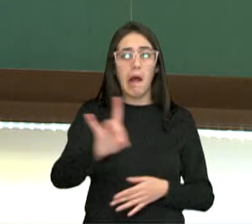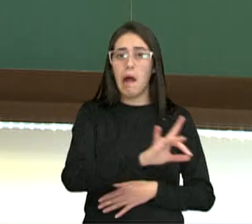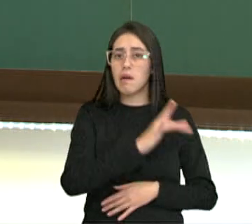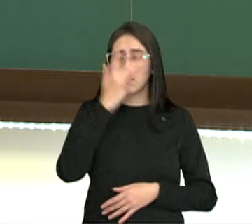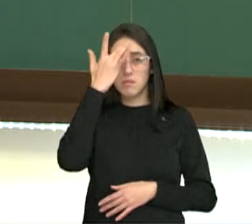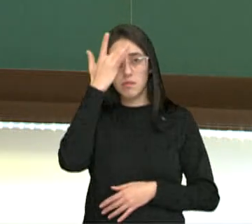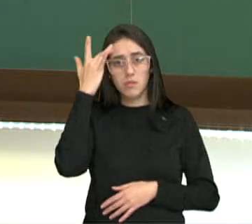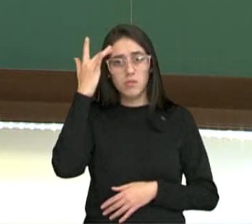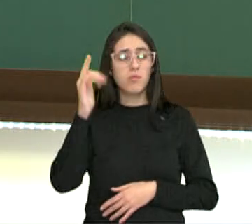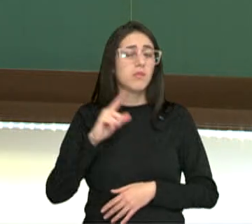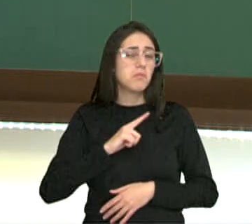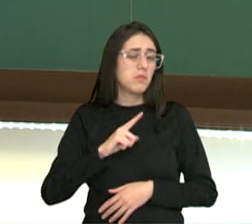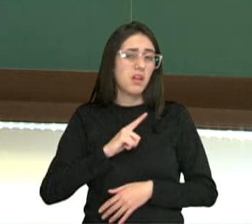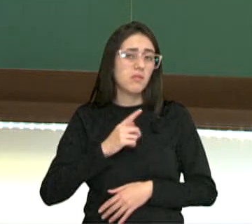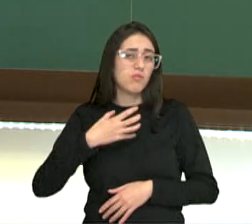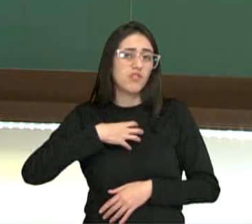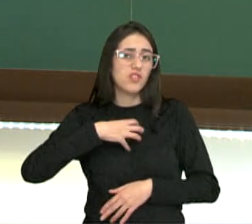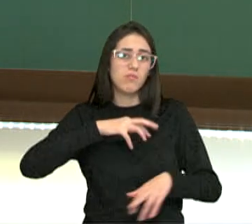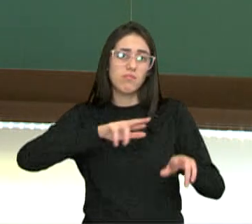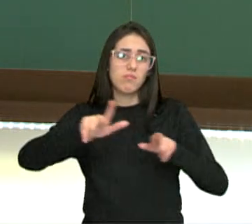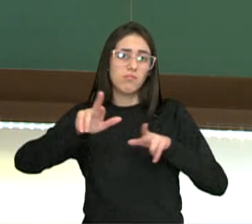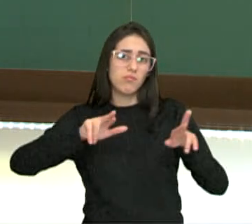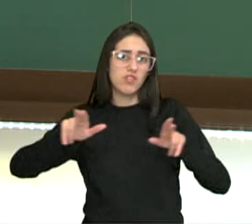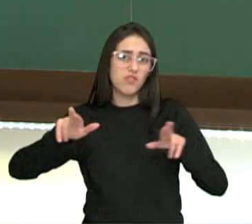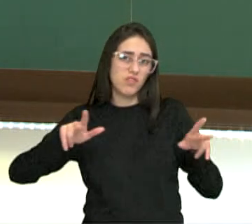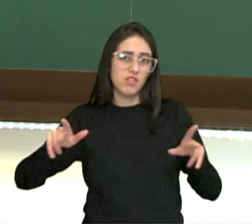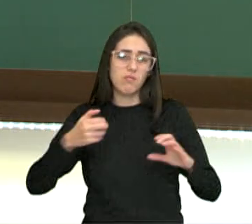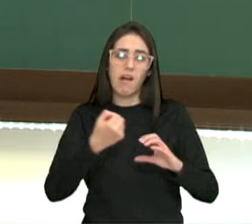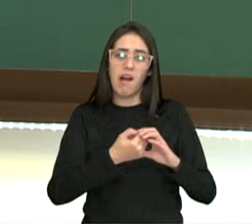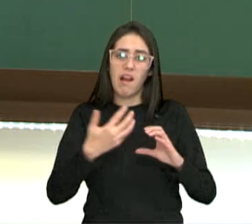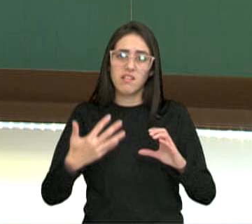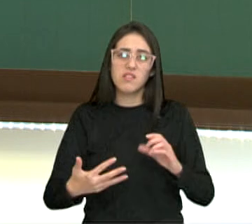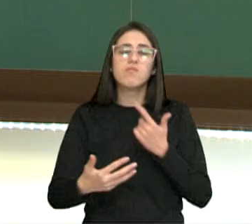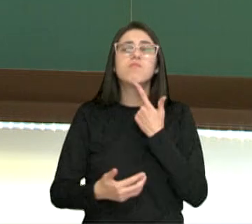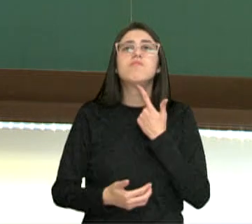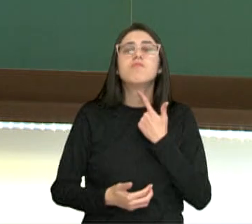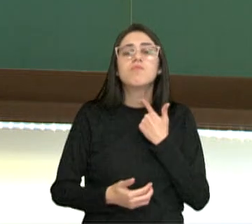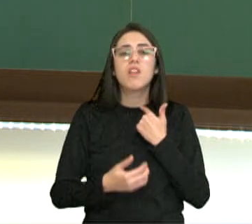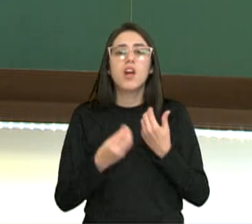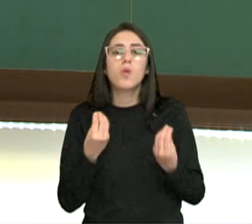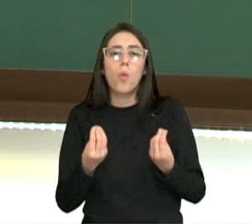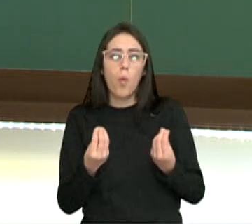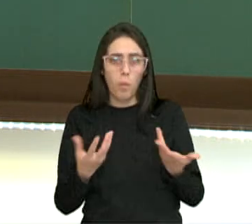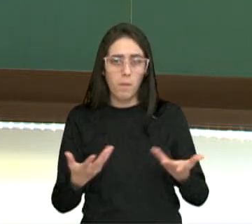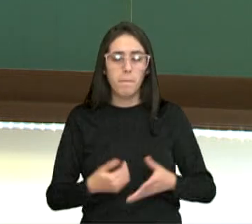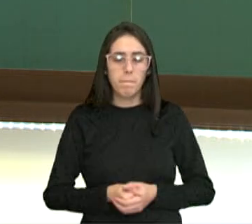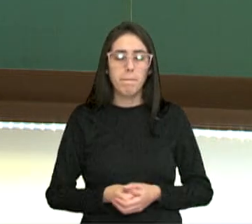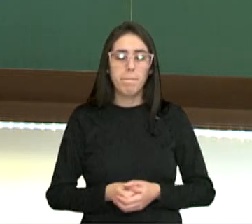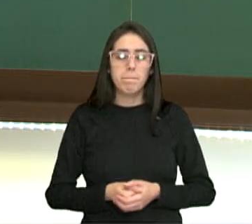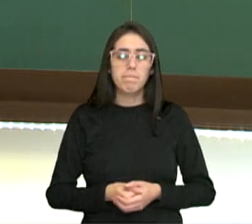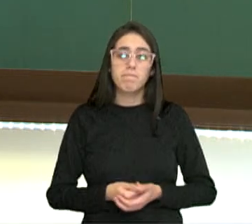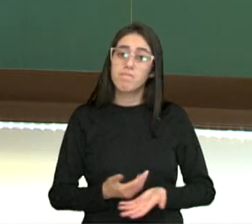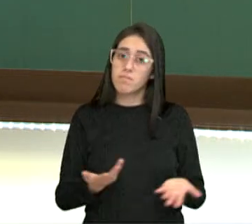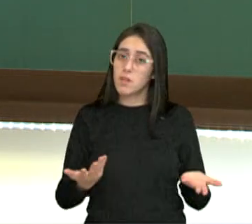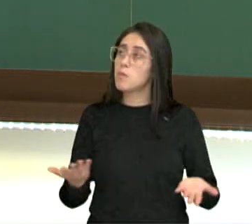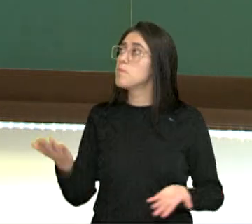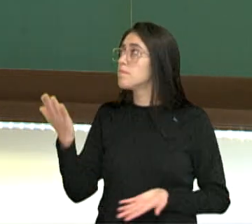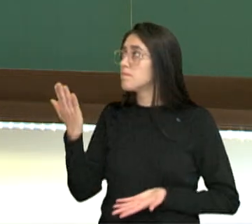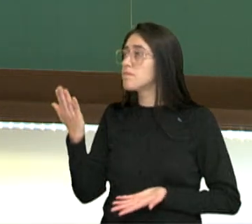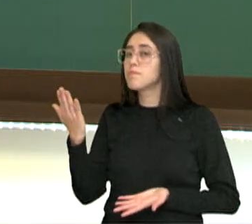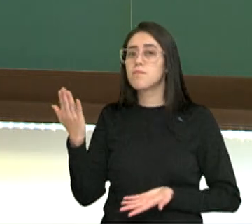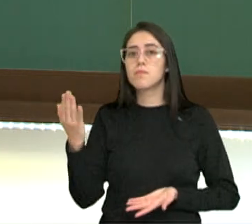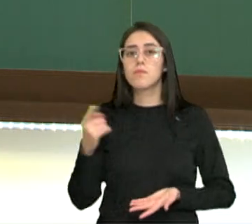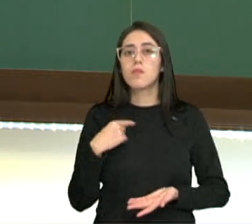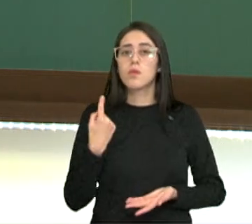vai dar um peso diferente a cada uma dessas características. Logo, nós podemos dizer